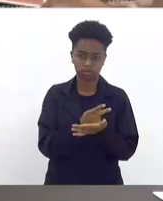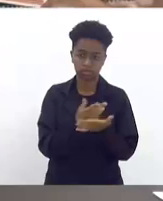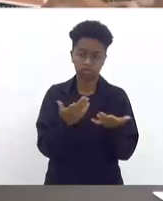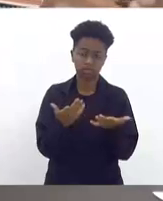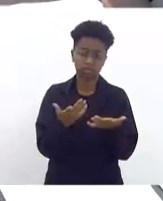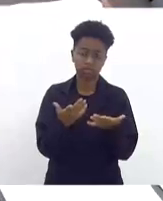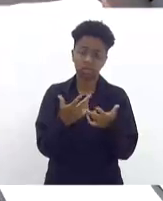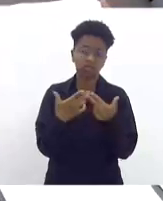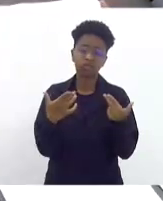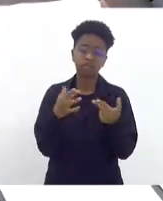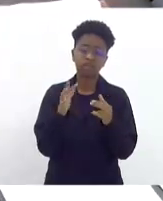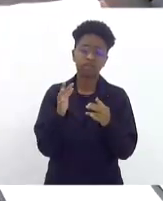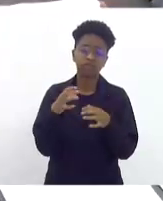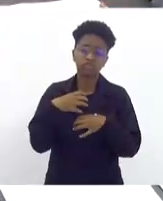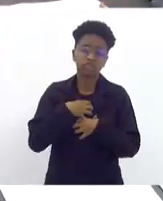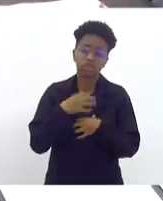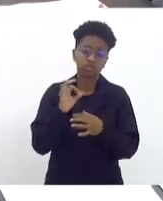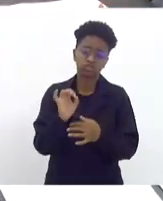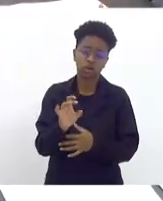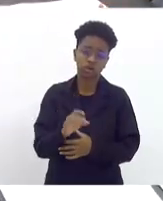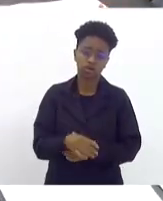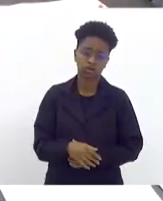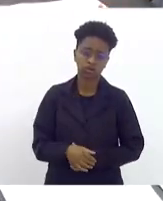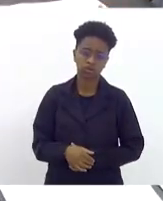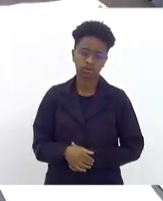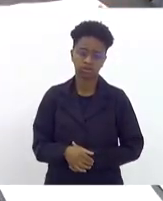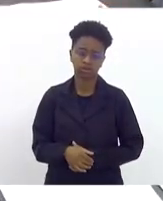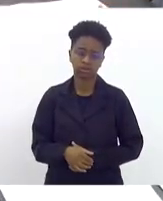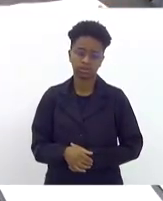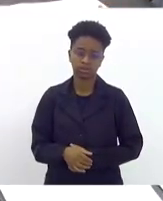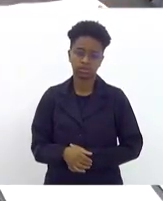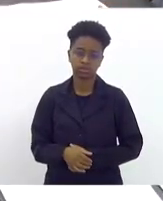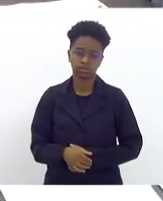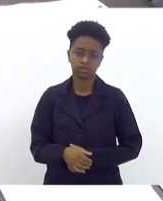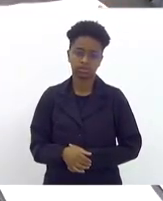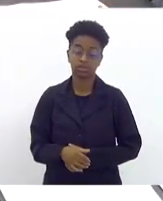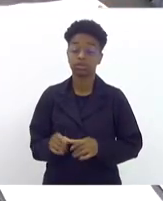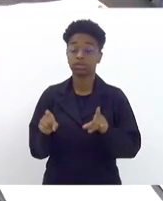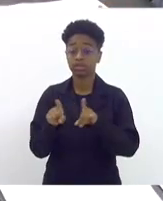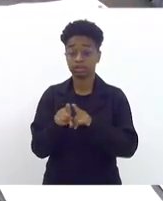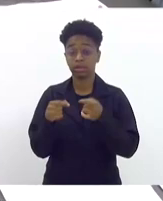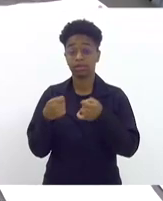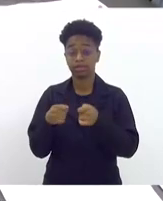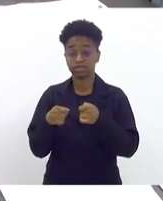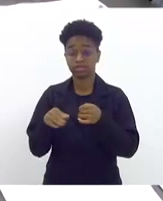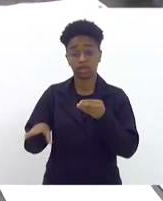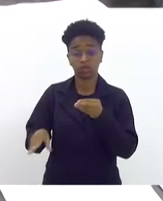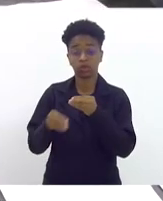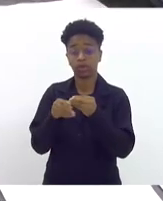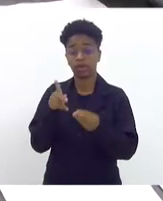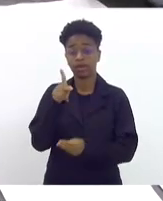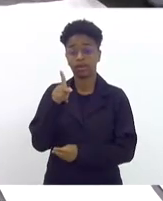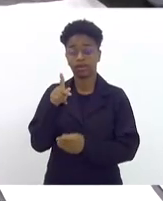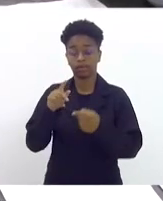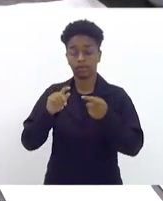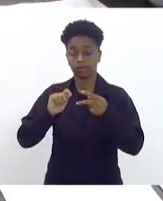é uma coisa de forma não é só retificar e também tem que incluir o Pixie